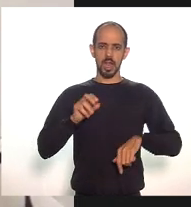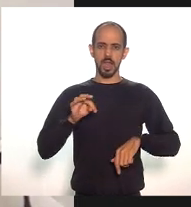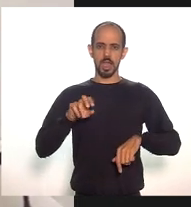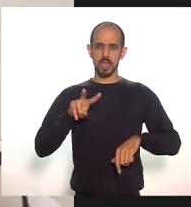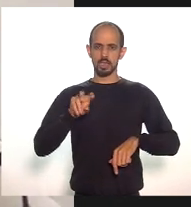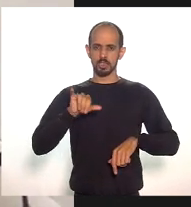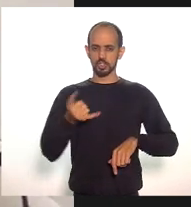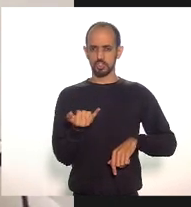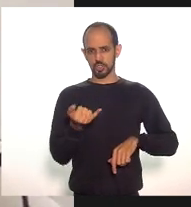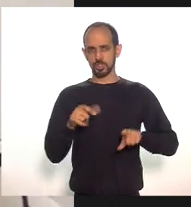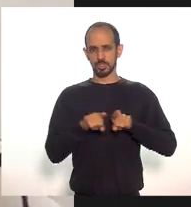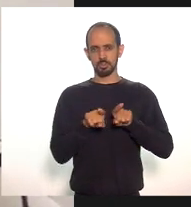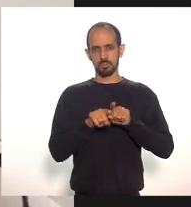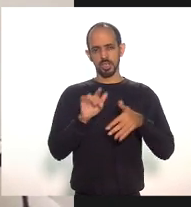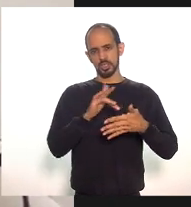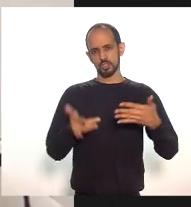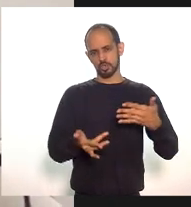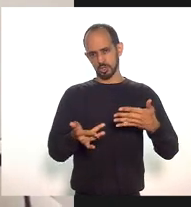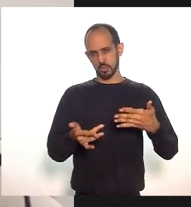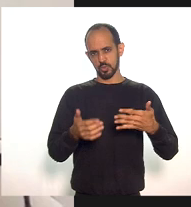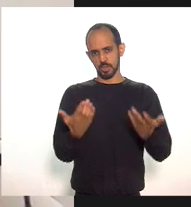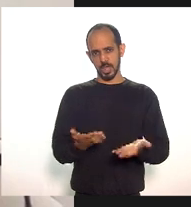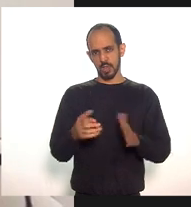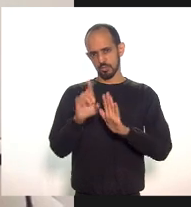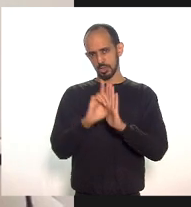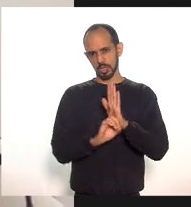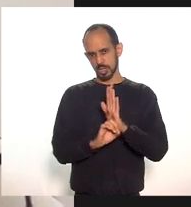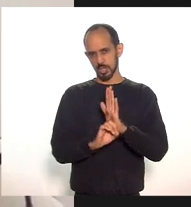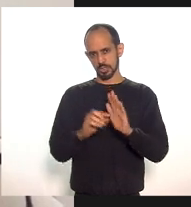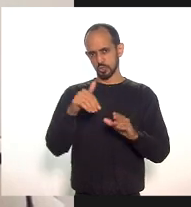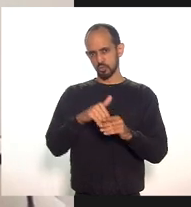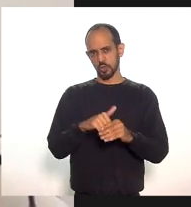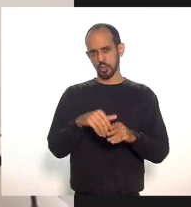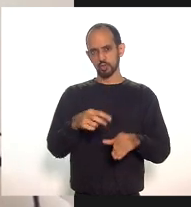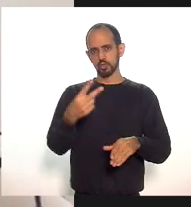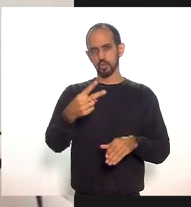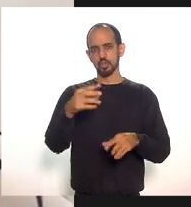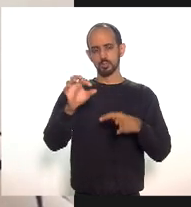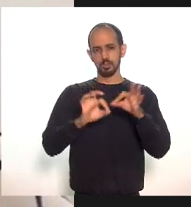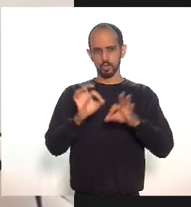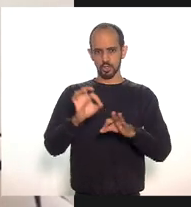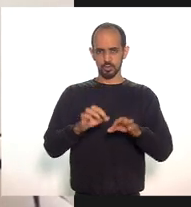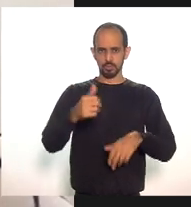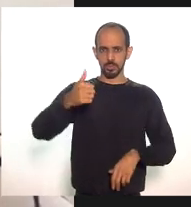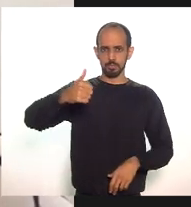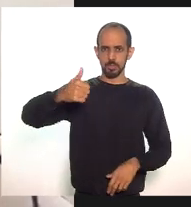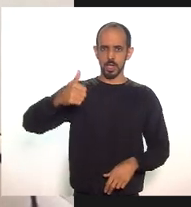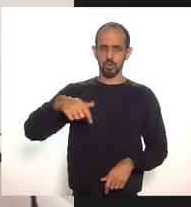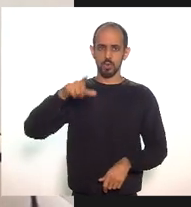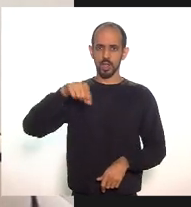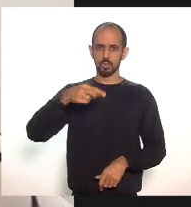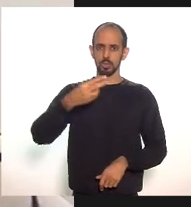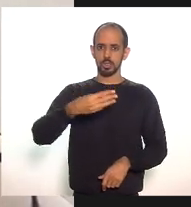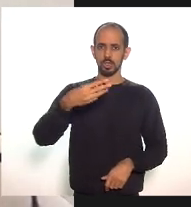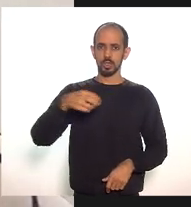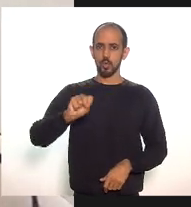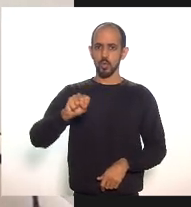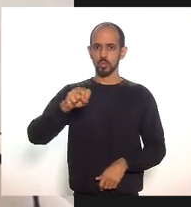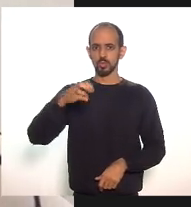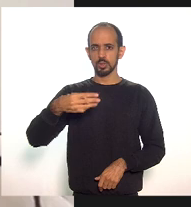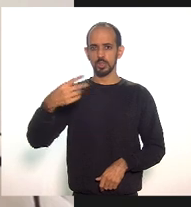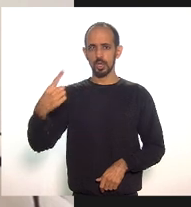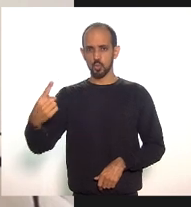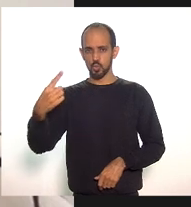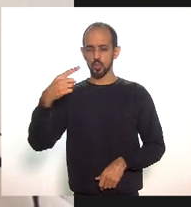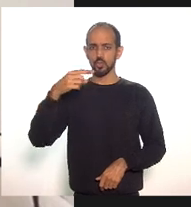sociais se o presente eu queria fazer declaração de voto em dois projetos O primeiro é o Projeto 3831